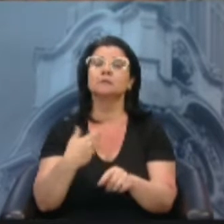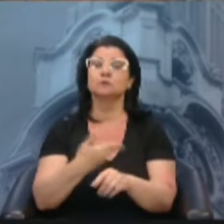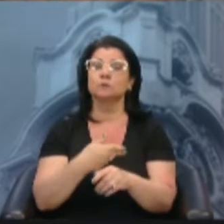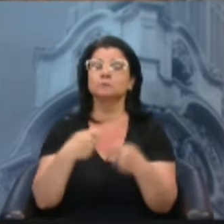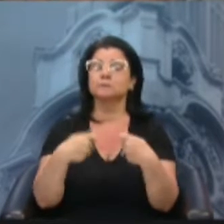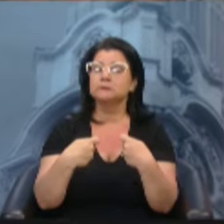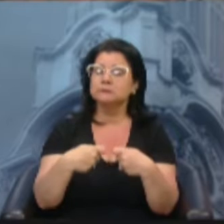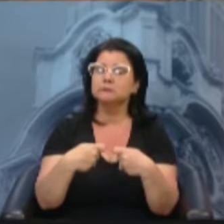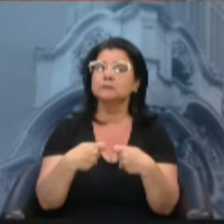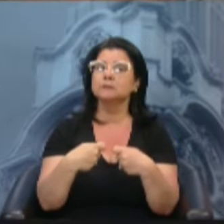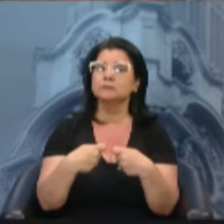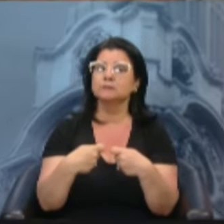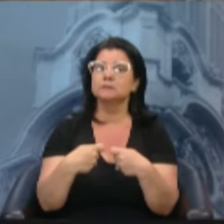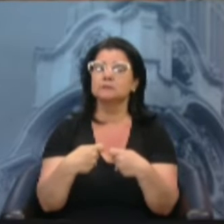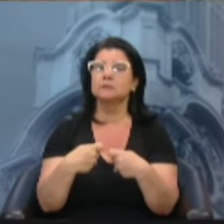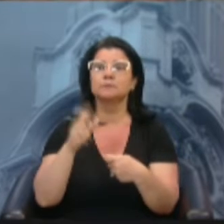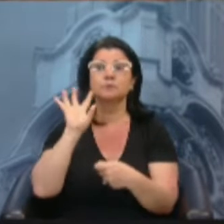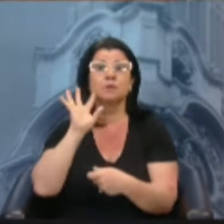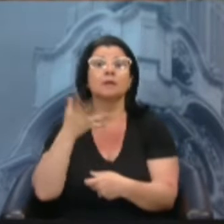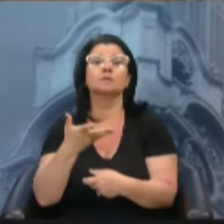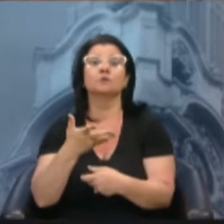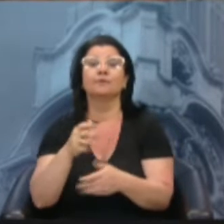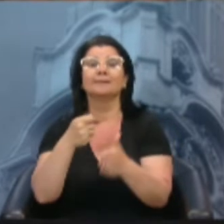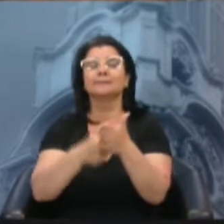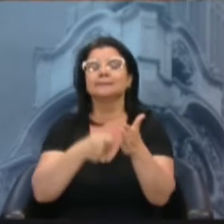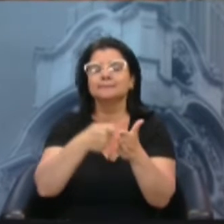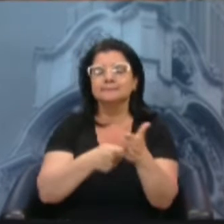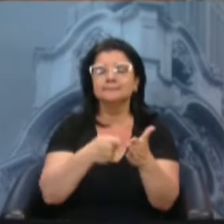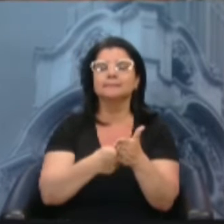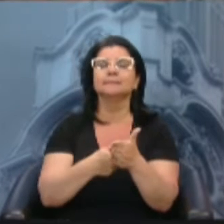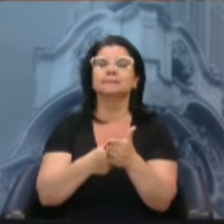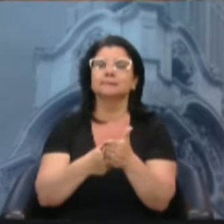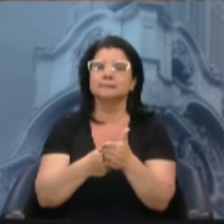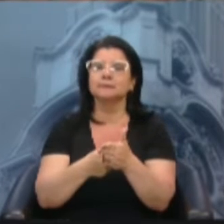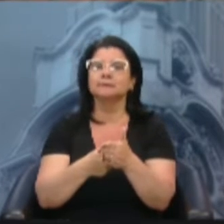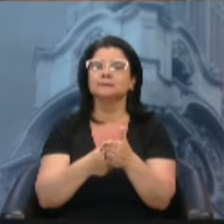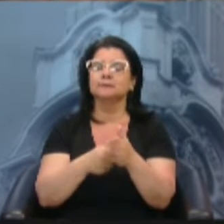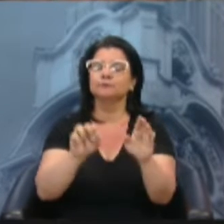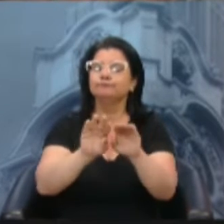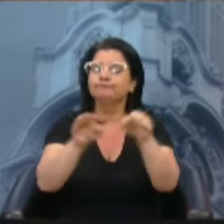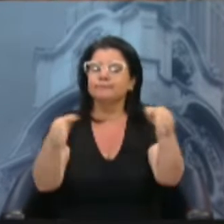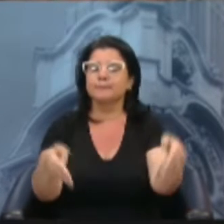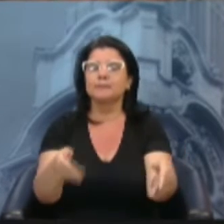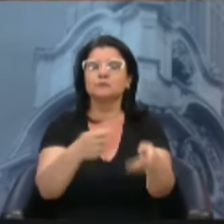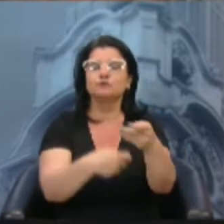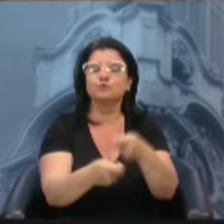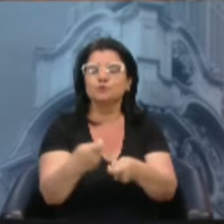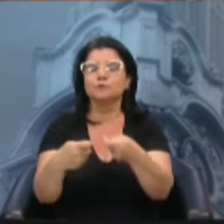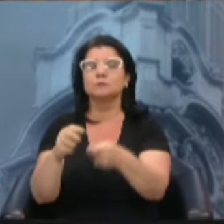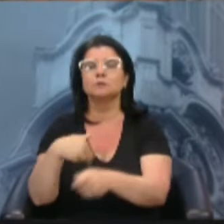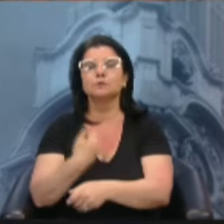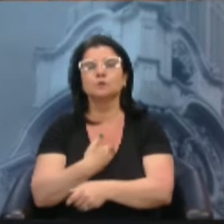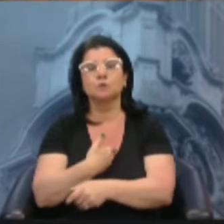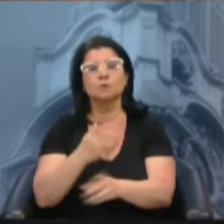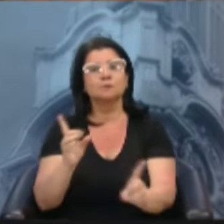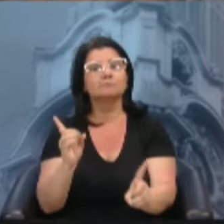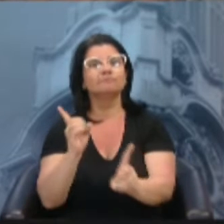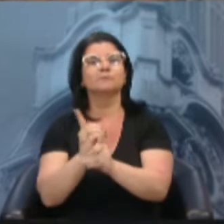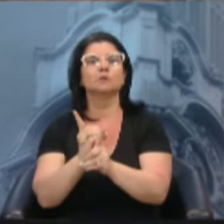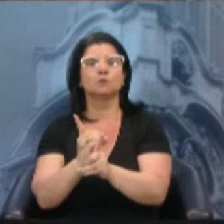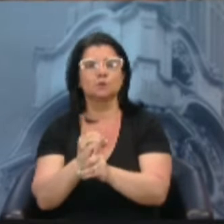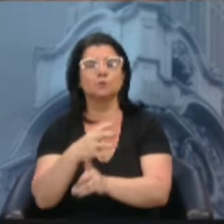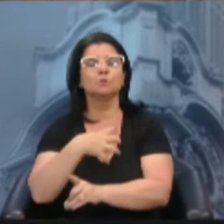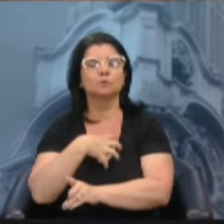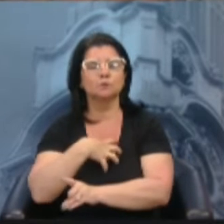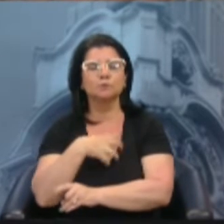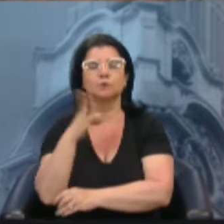posicionando, tentando trazer novamente para a mesa de negociação e a gente achar uma solução de forma